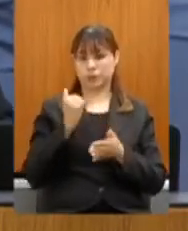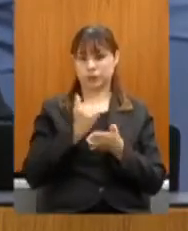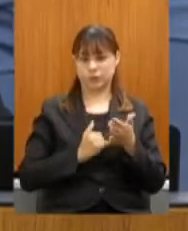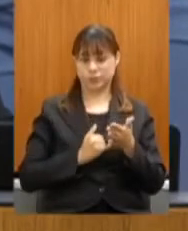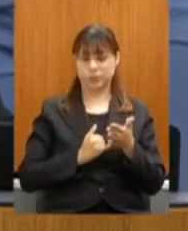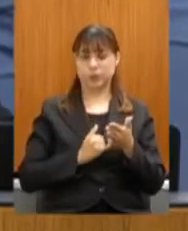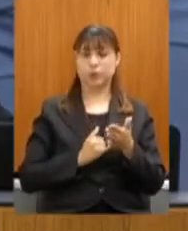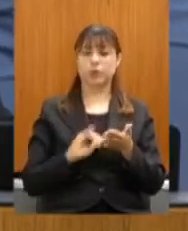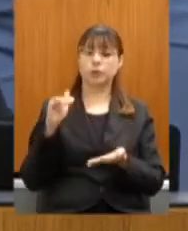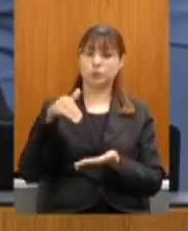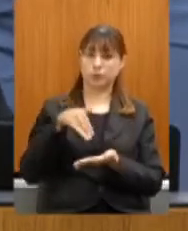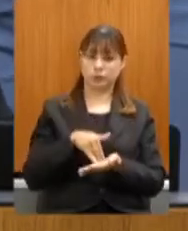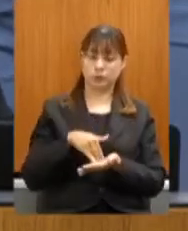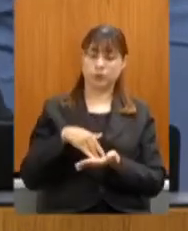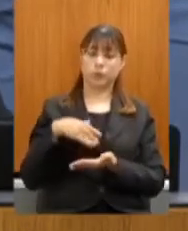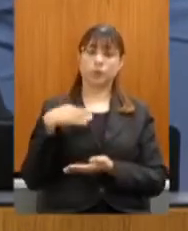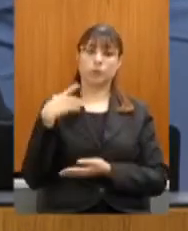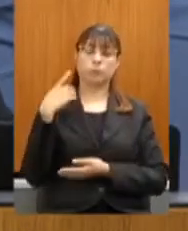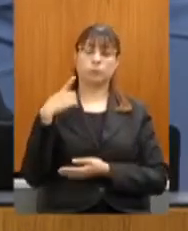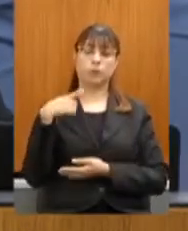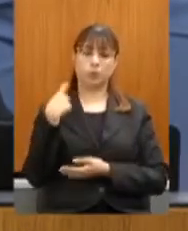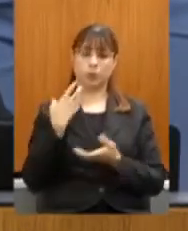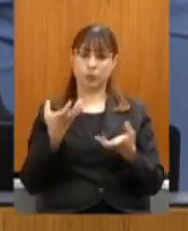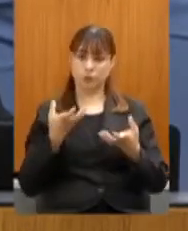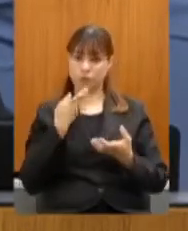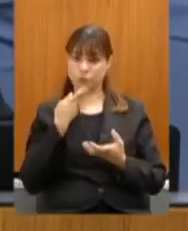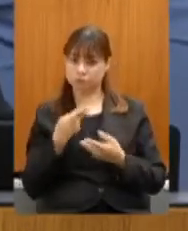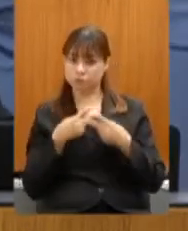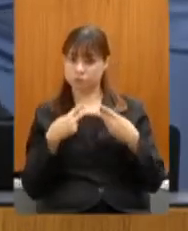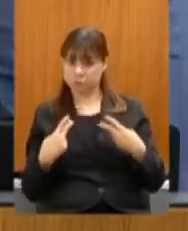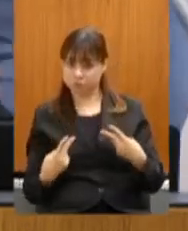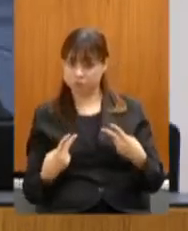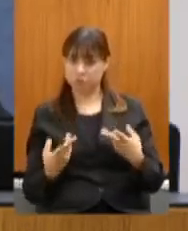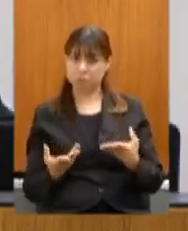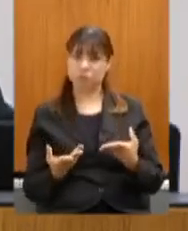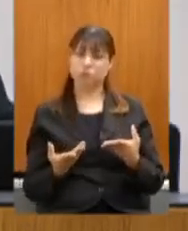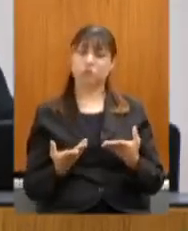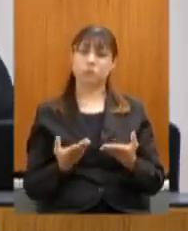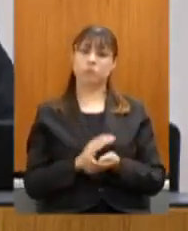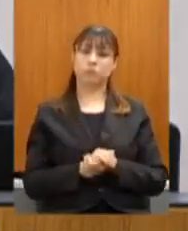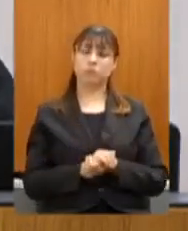os parlamentares que desejarem fazer uso da palavra por ordem,